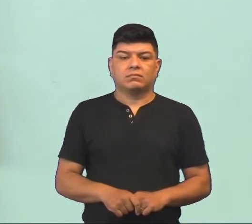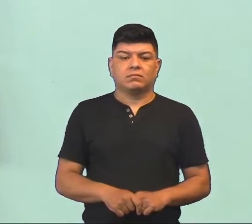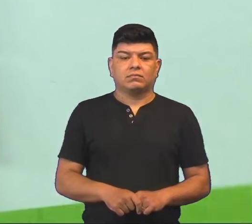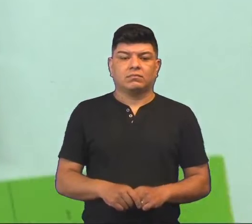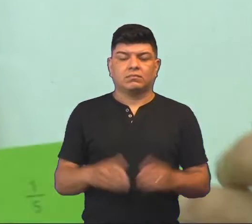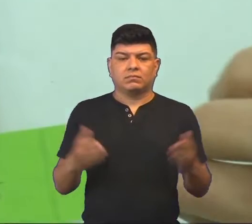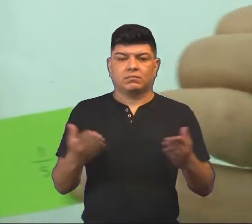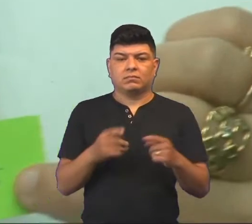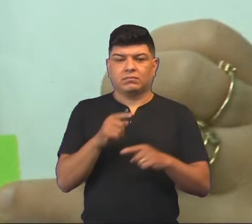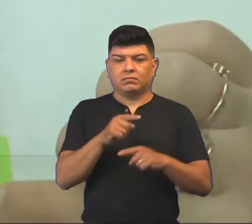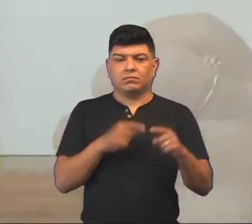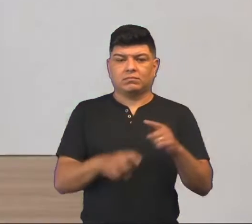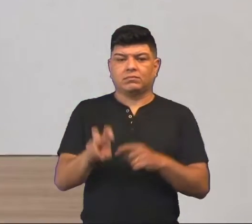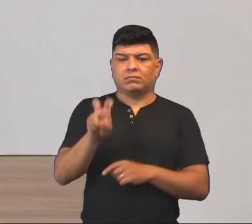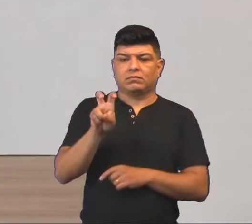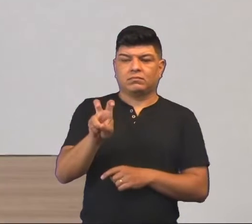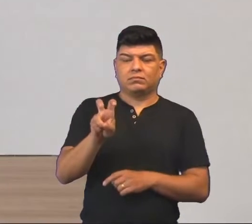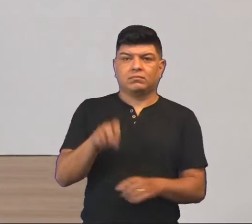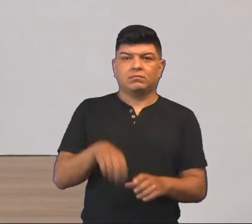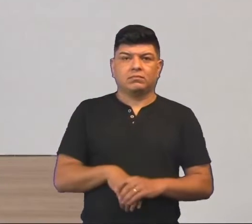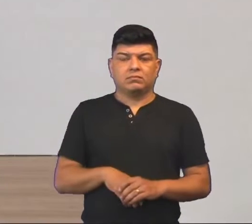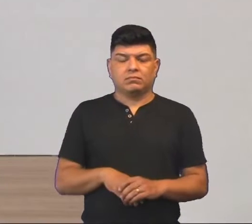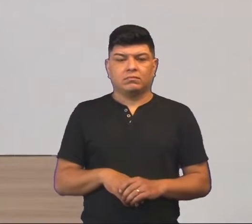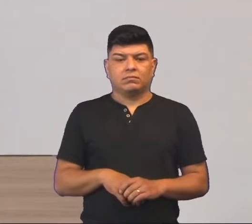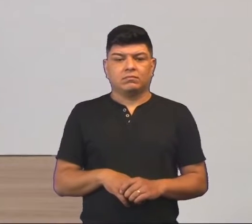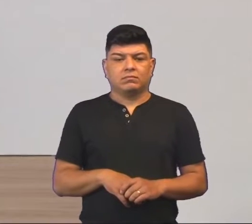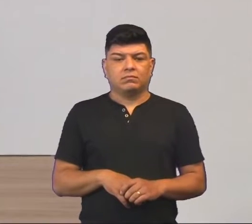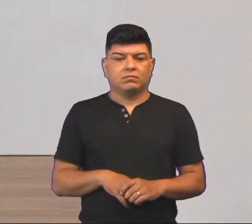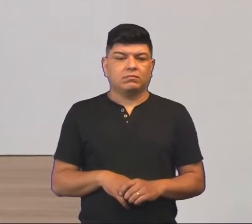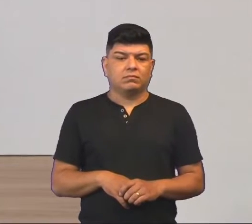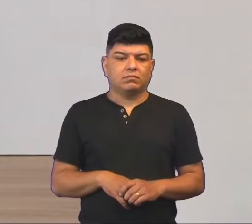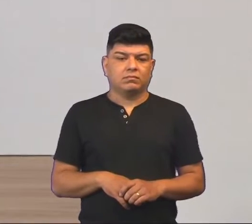Agora eu vou dividir ela em 5 partes, o mesmo inteiro, ó.